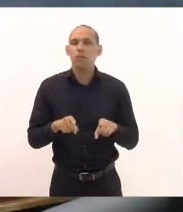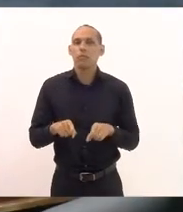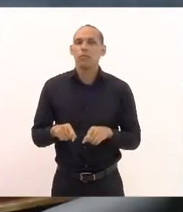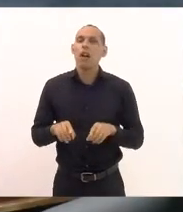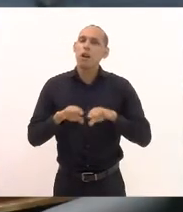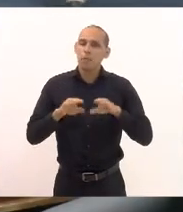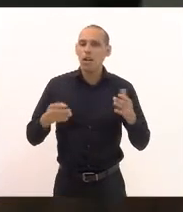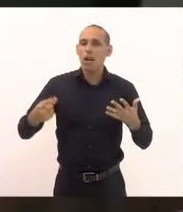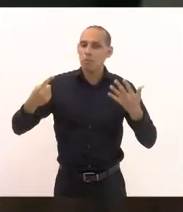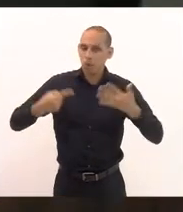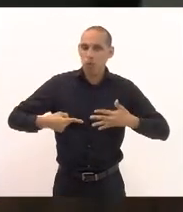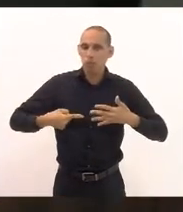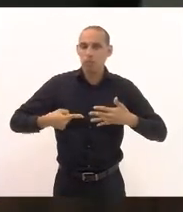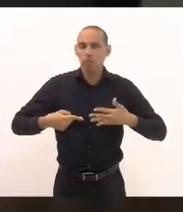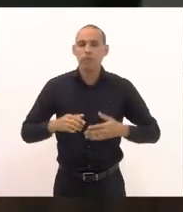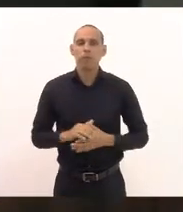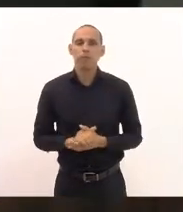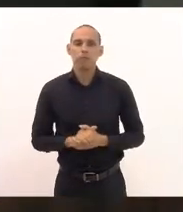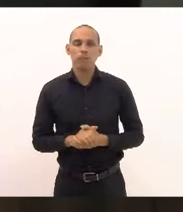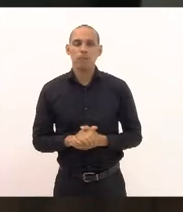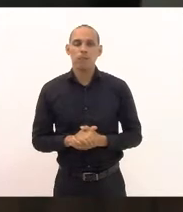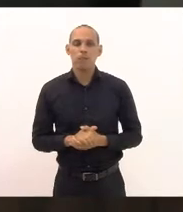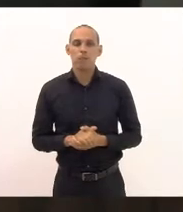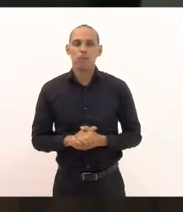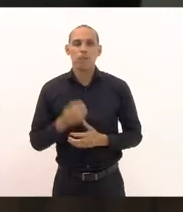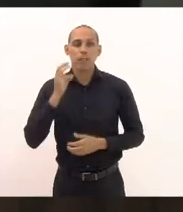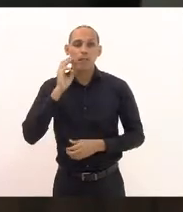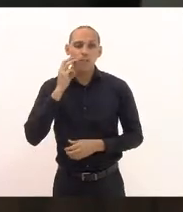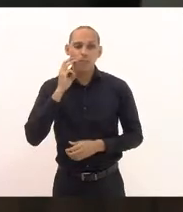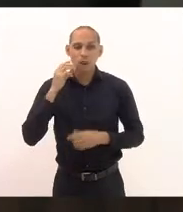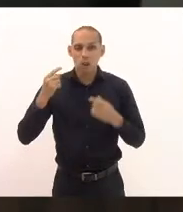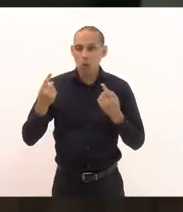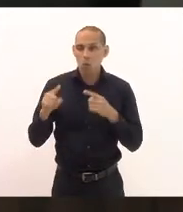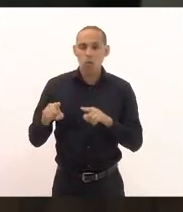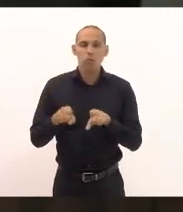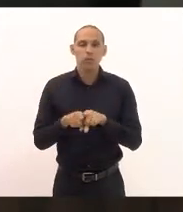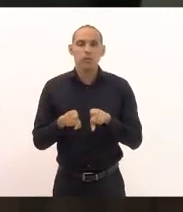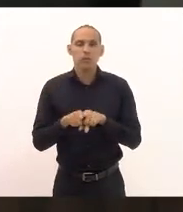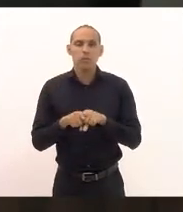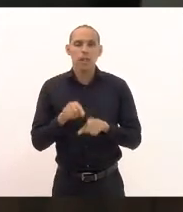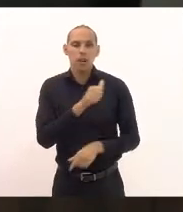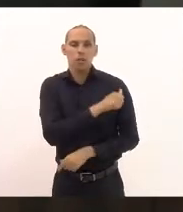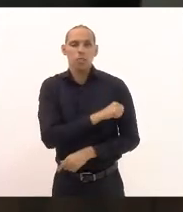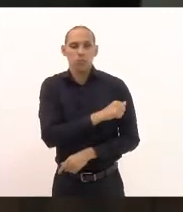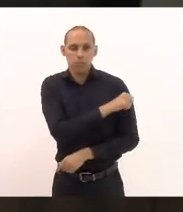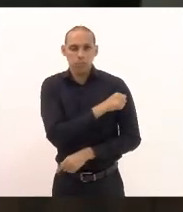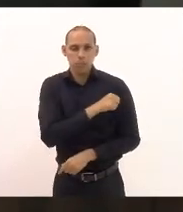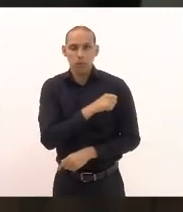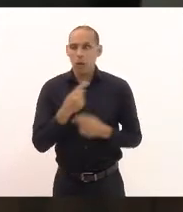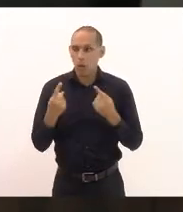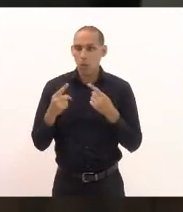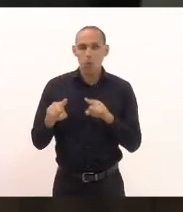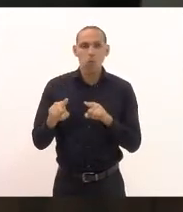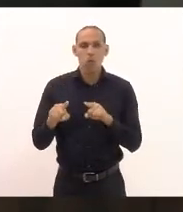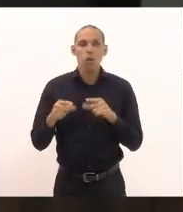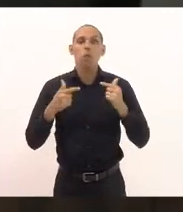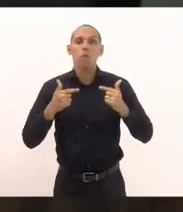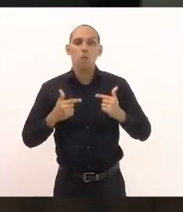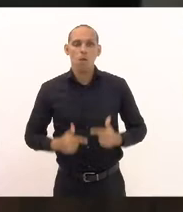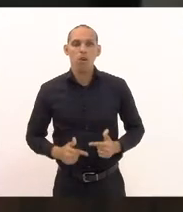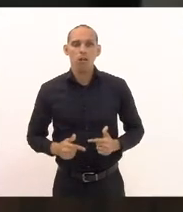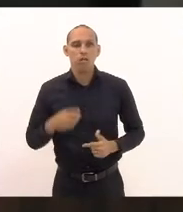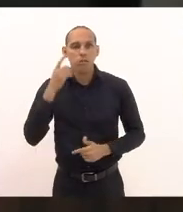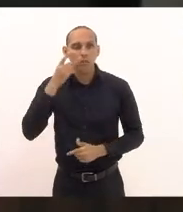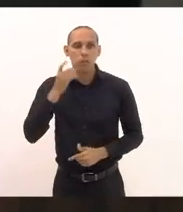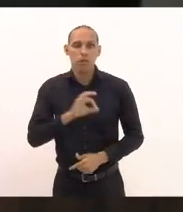bancada do PSOL, senhor PSOL presidente. Contrário e Valdeque Carneiro contrário. Enfermeira Rejane contrária. Abstenção, deputada